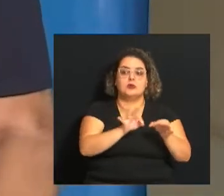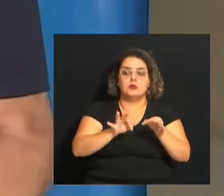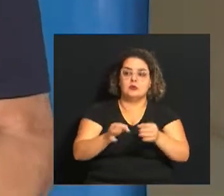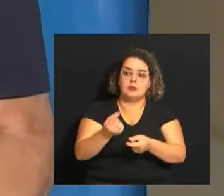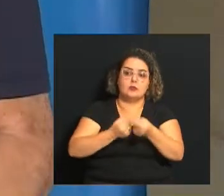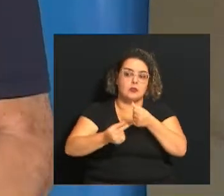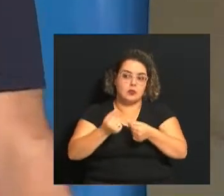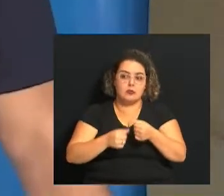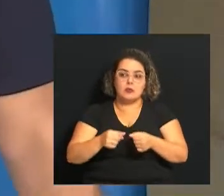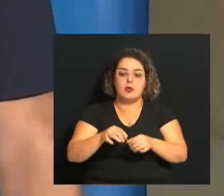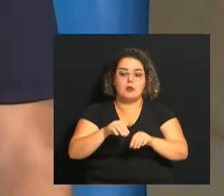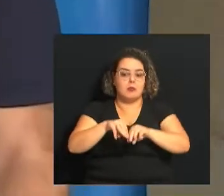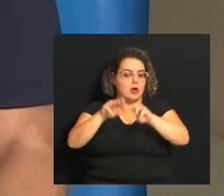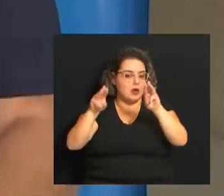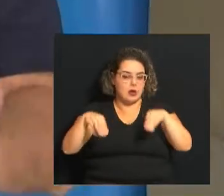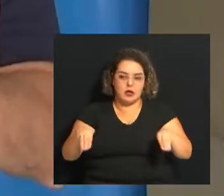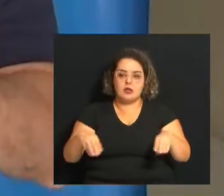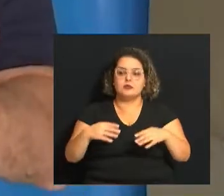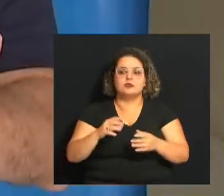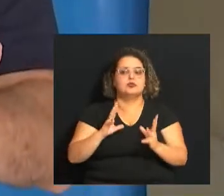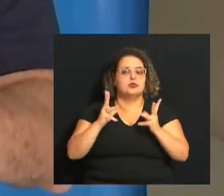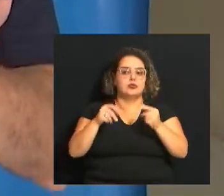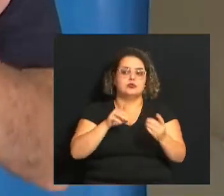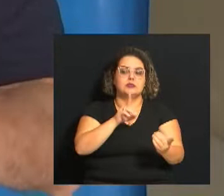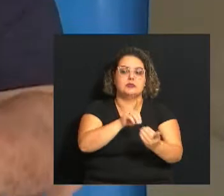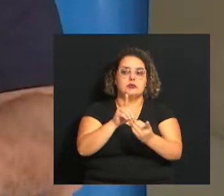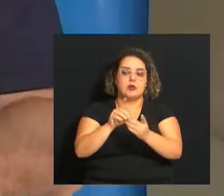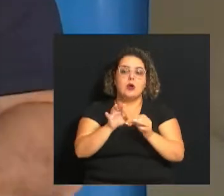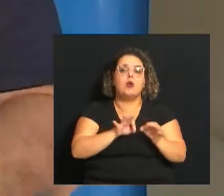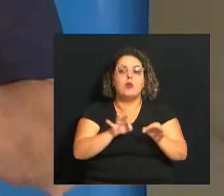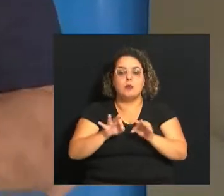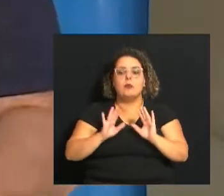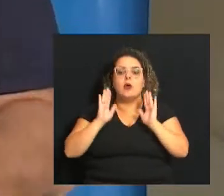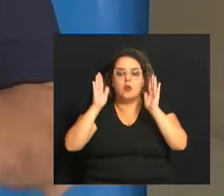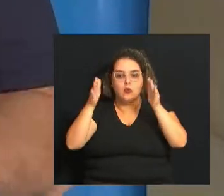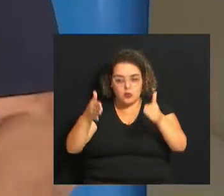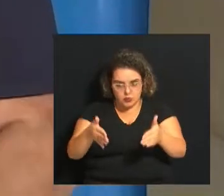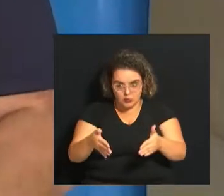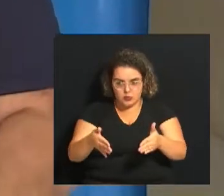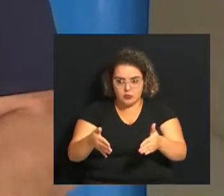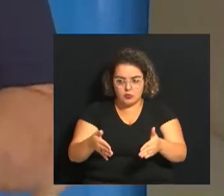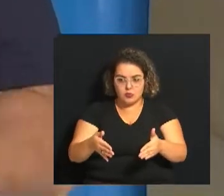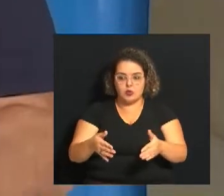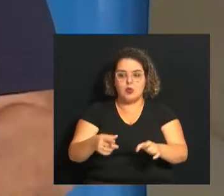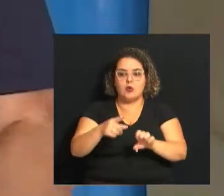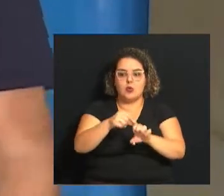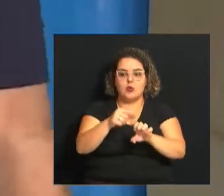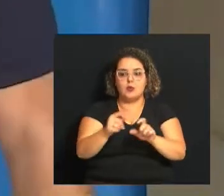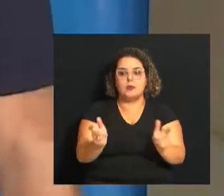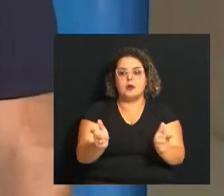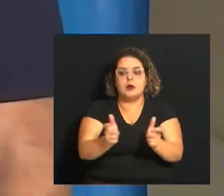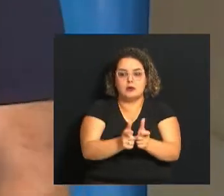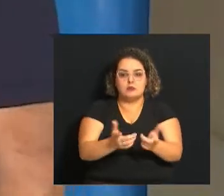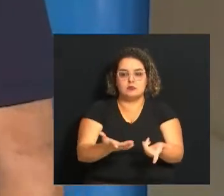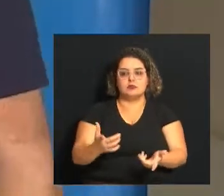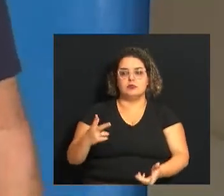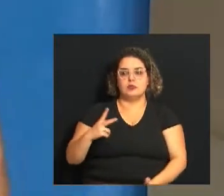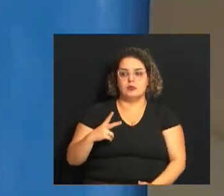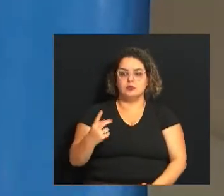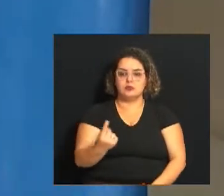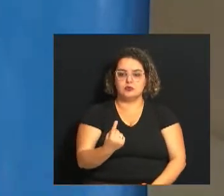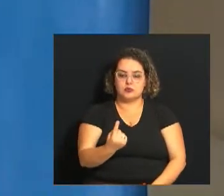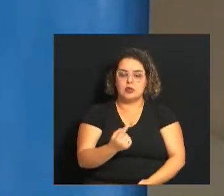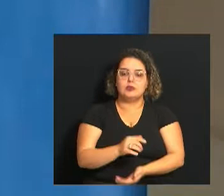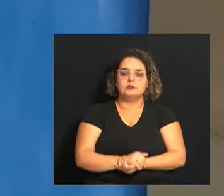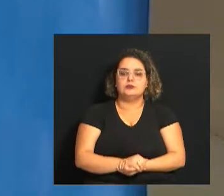finanças, marketing, esses nossos atendimentos. É uma programação voltado ao microempreendedor individual. Boa,